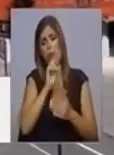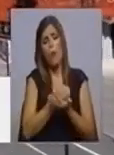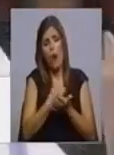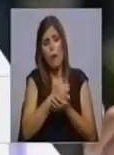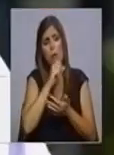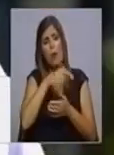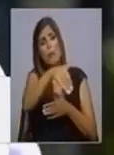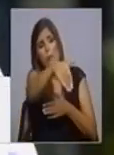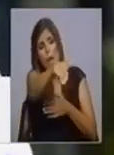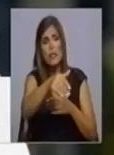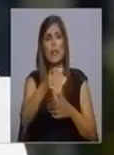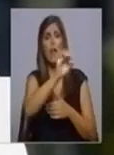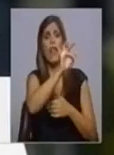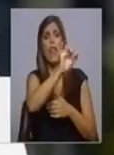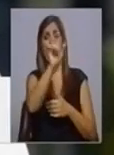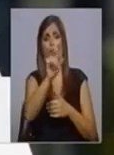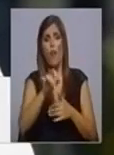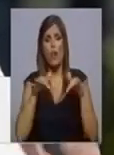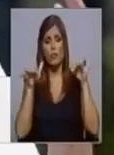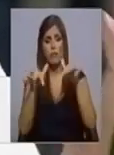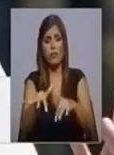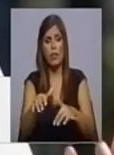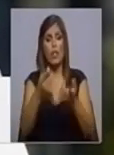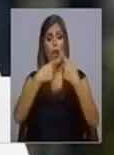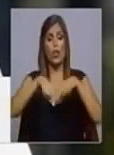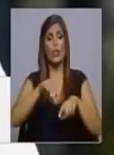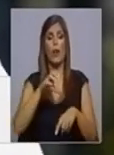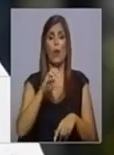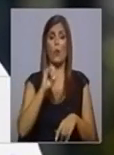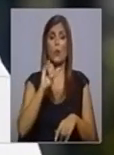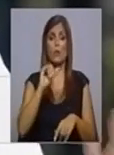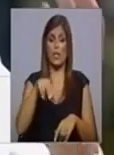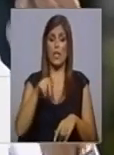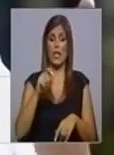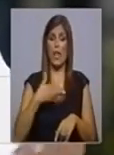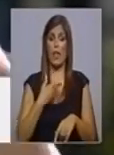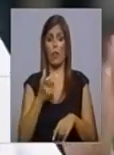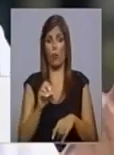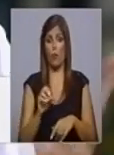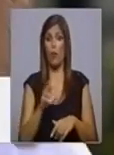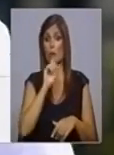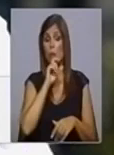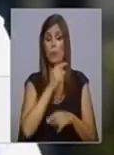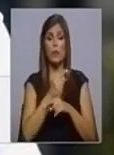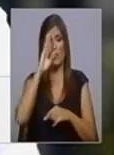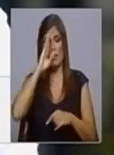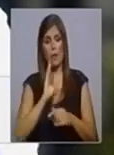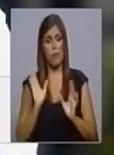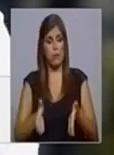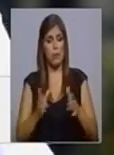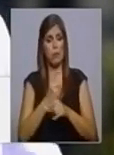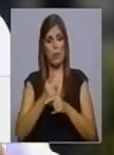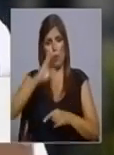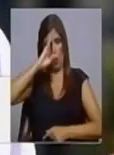na Marginal, mais na Foz, uhum. que era onde se juntava ao Sinédrio, talvez esse fosse o grande movimento, porque depois as Forças Armadas, essas não precisam, têm aqui o nosso